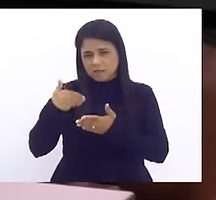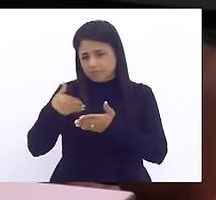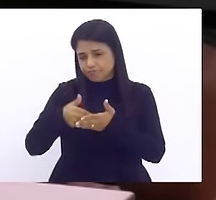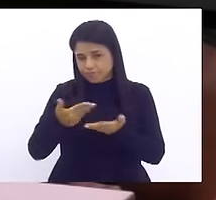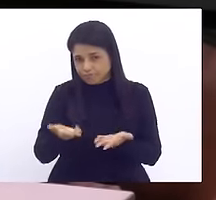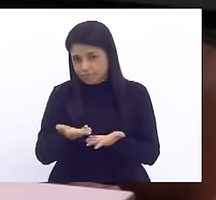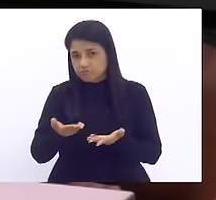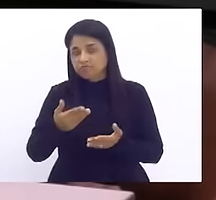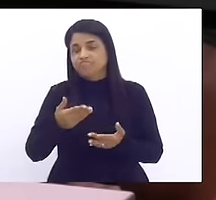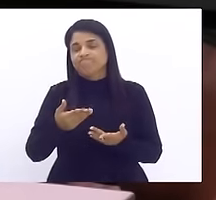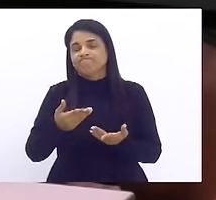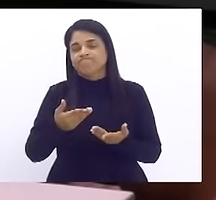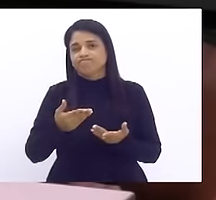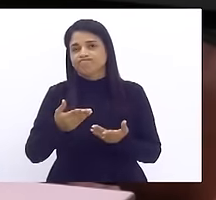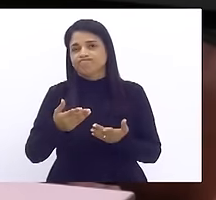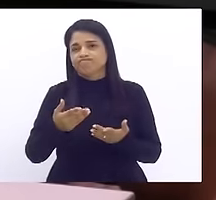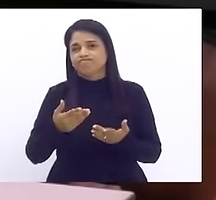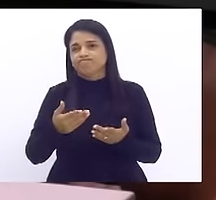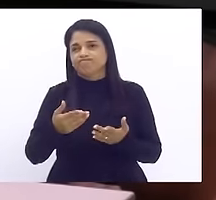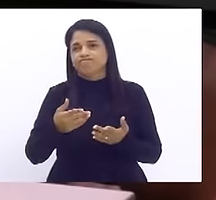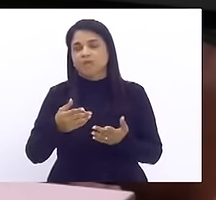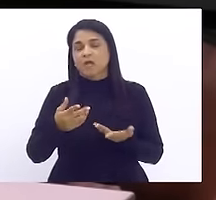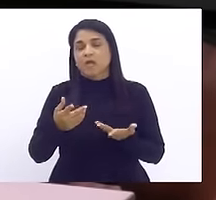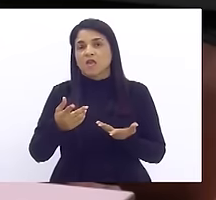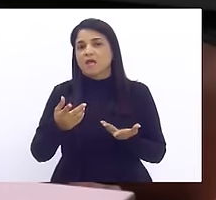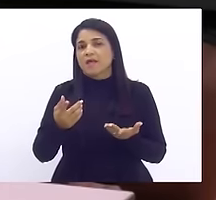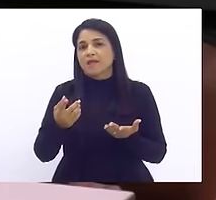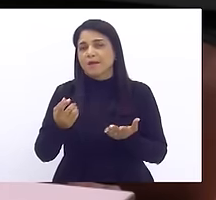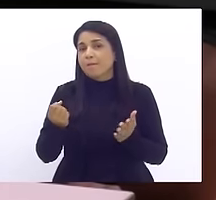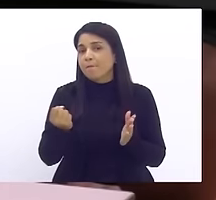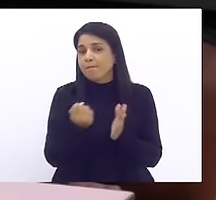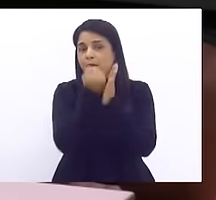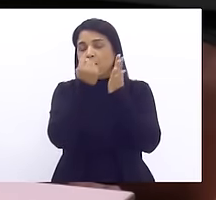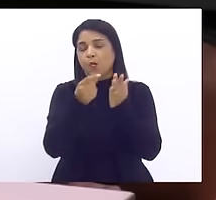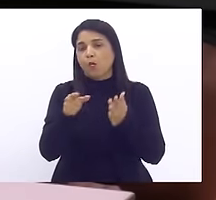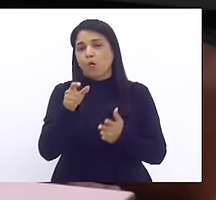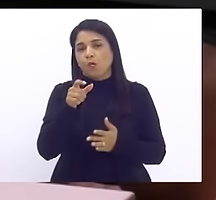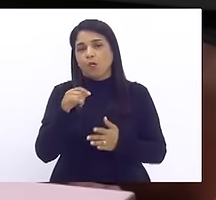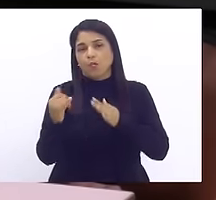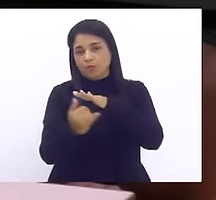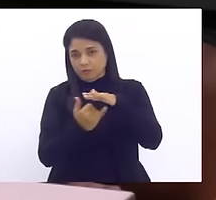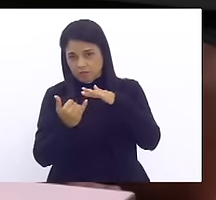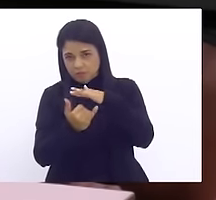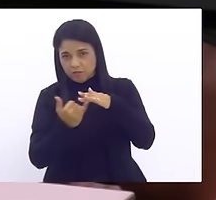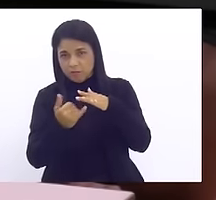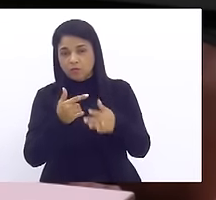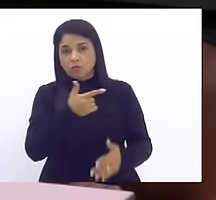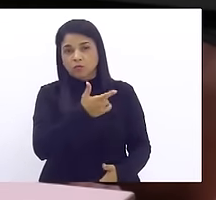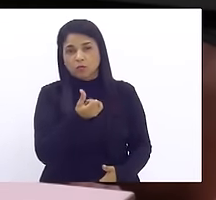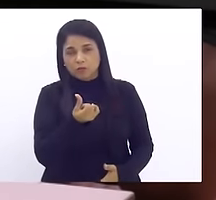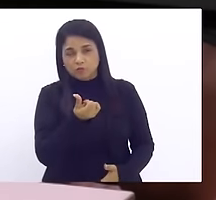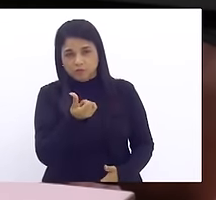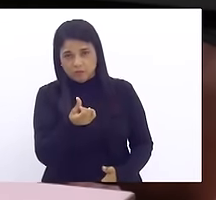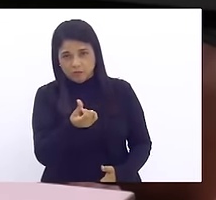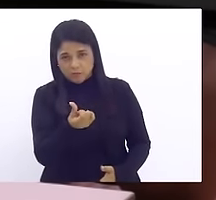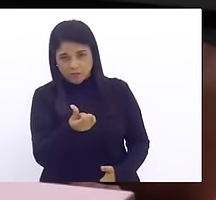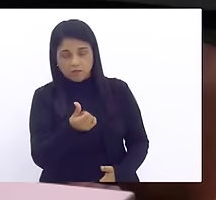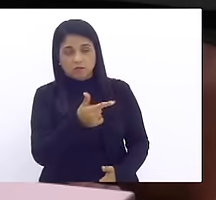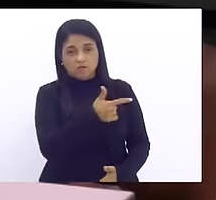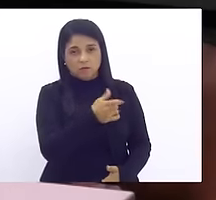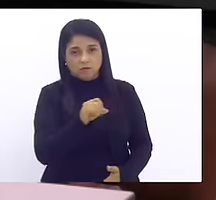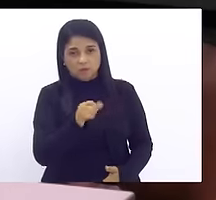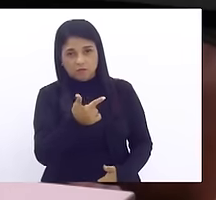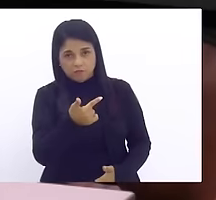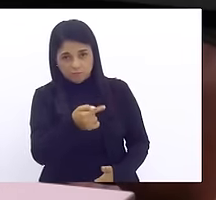infelizmente mancharam a imagem do órgão por exemplo é por exemplo o que aconteceu em 2017 em 2016 com a lava jato enfim